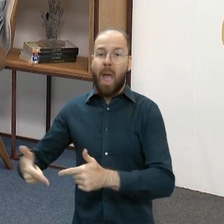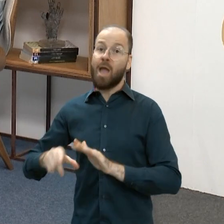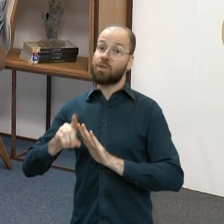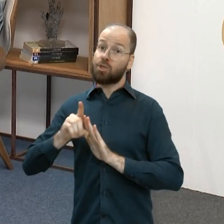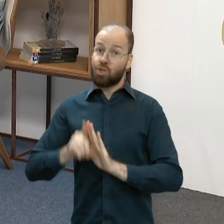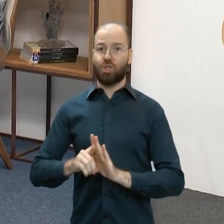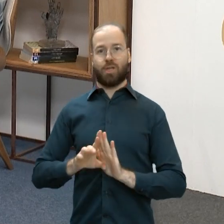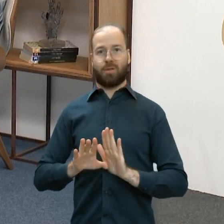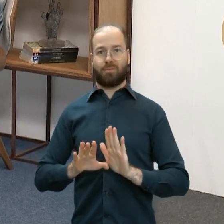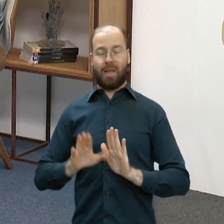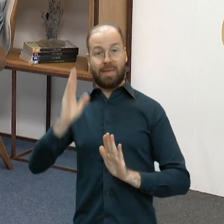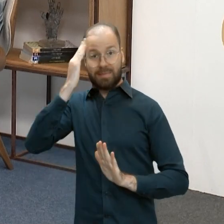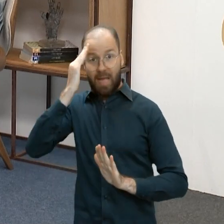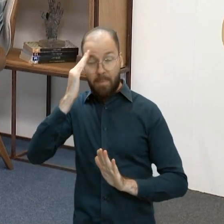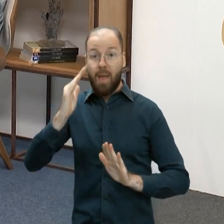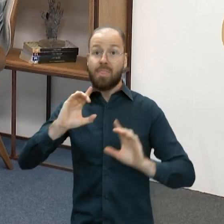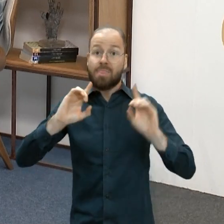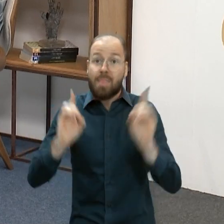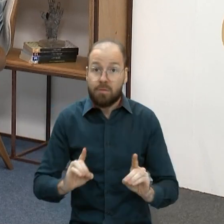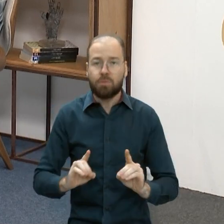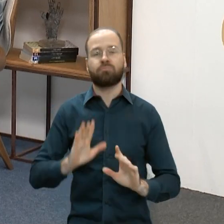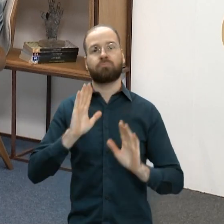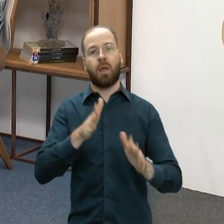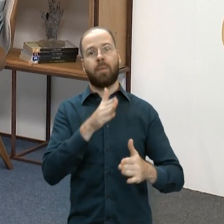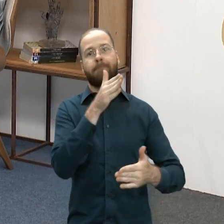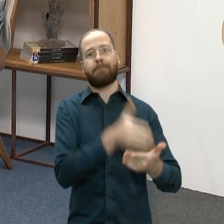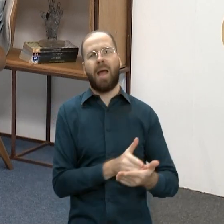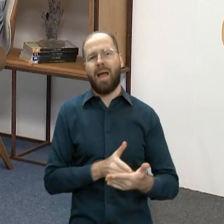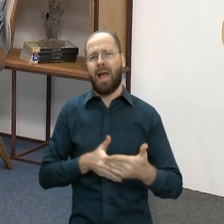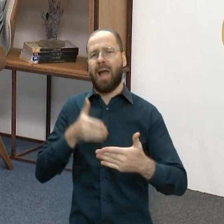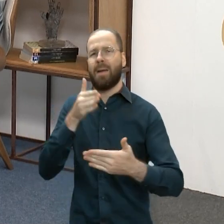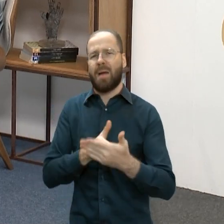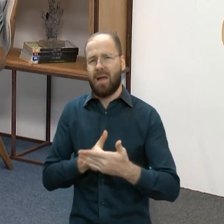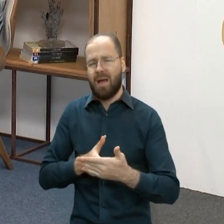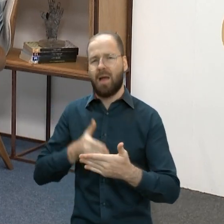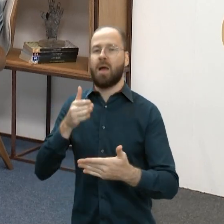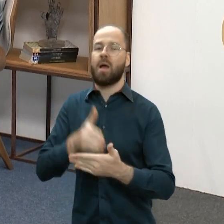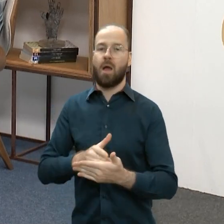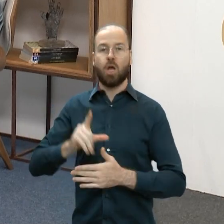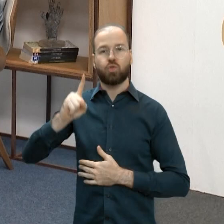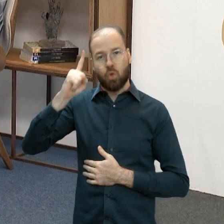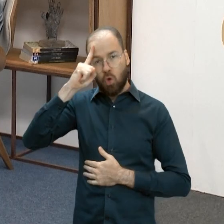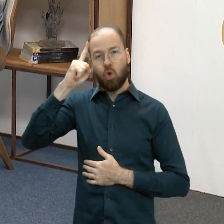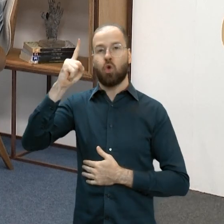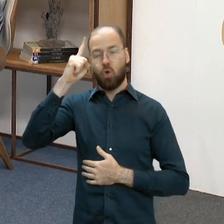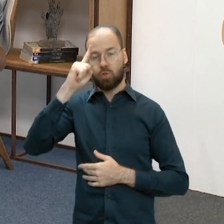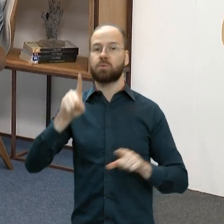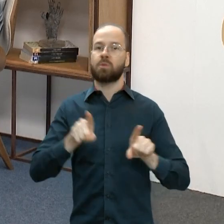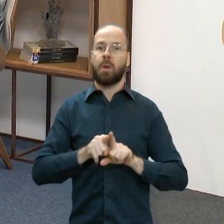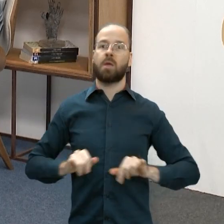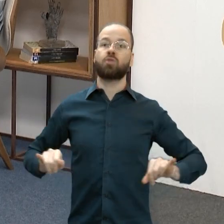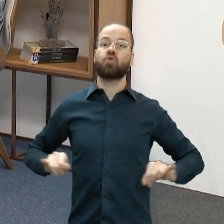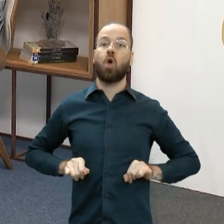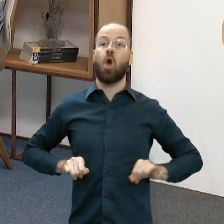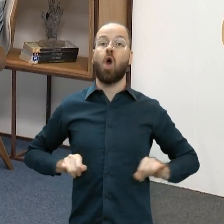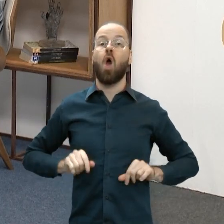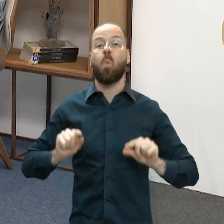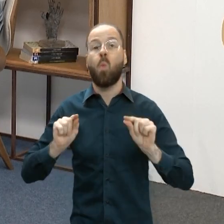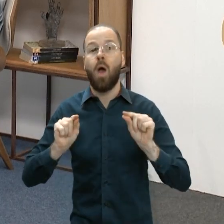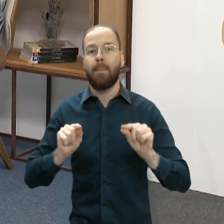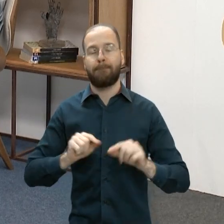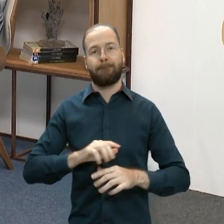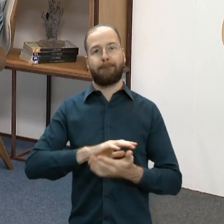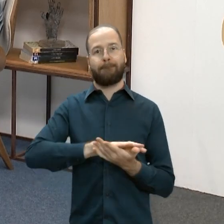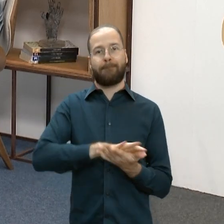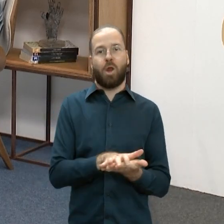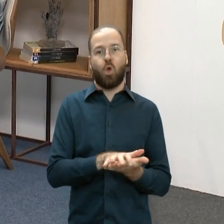muitas barreiras atitudinais e vence diariamente, que é o preconceito das pessoas, né? Então,